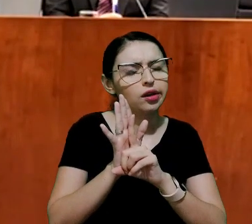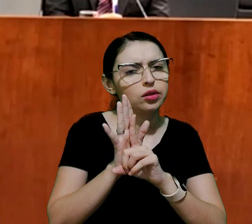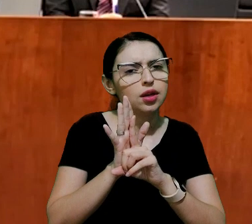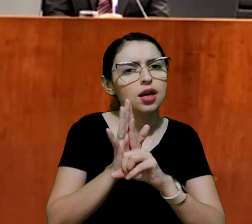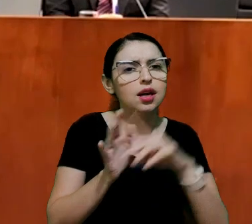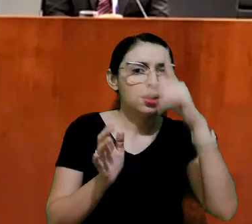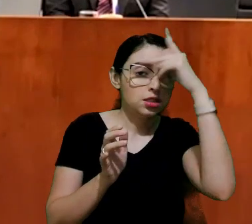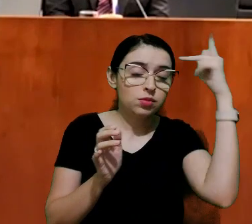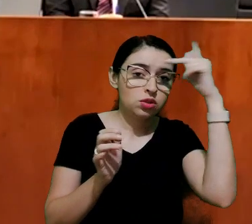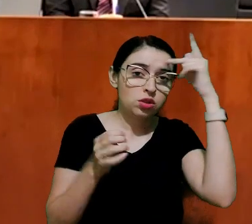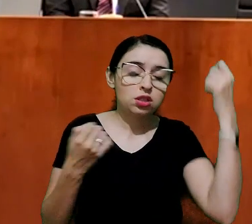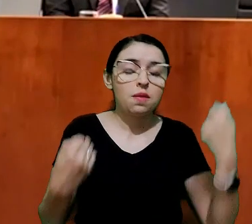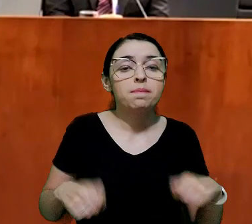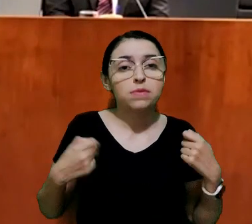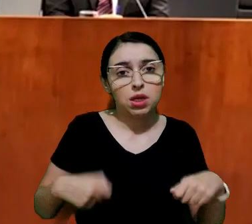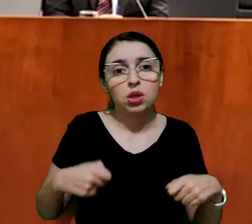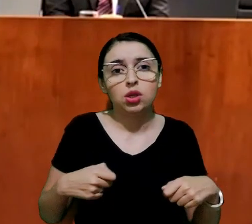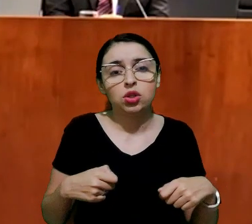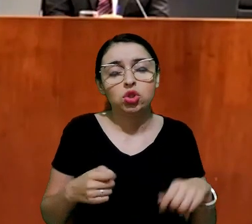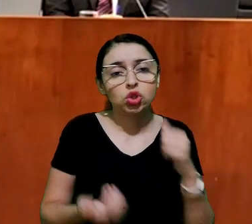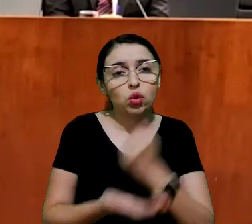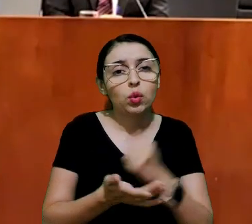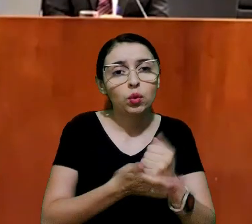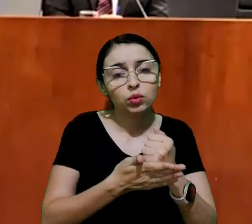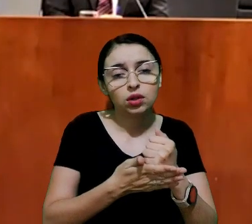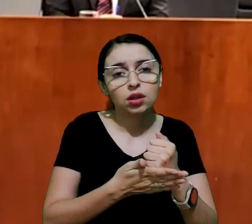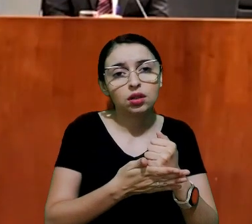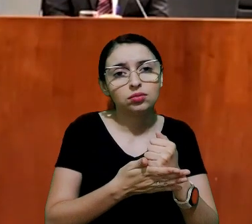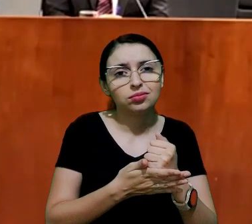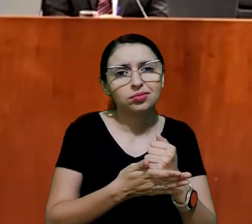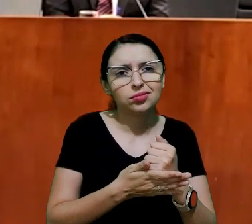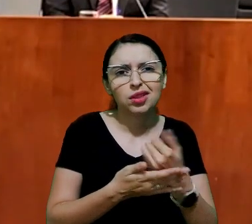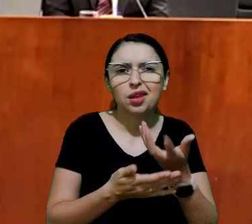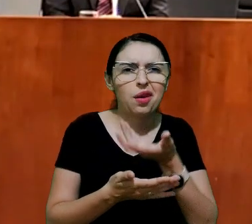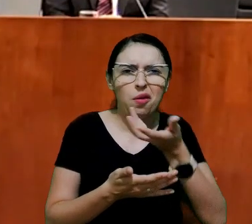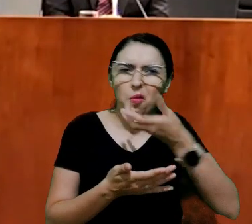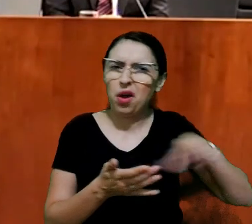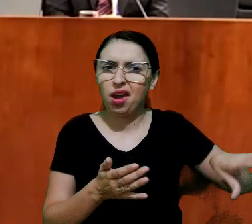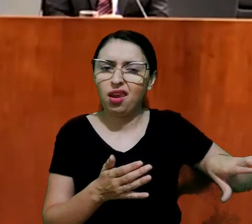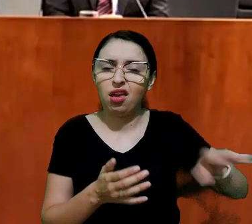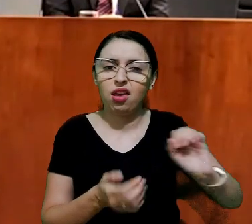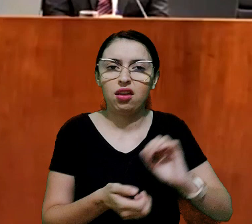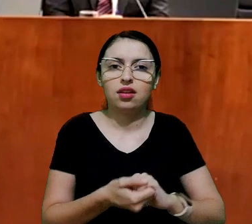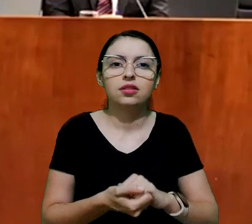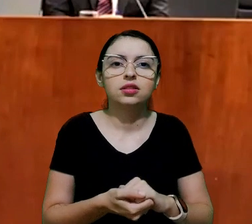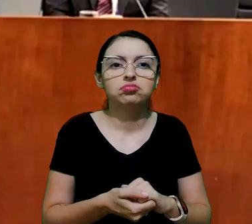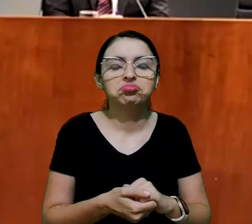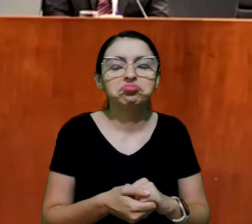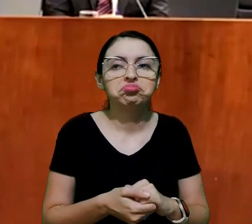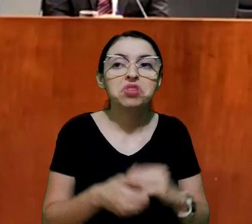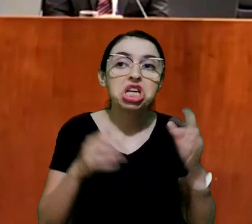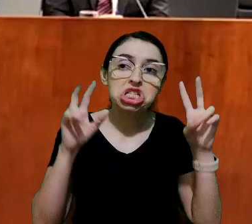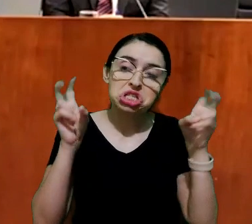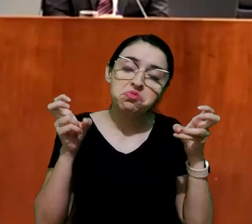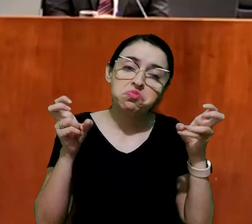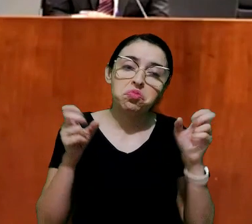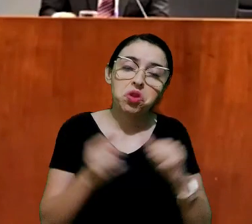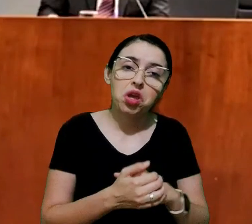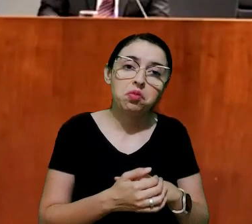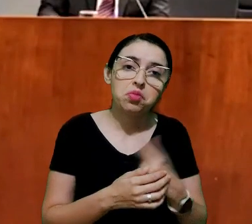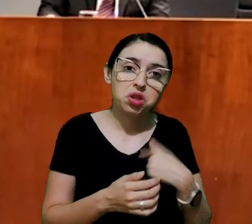realizar ali contratualmente esse repúdio. Então, são questões que nos colocam